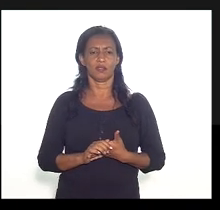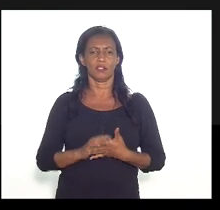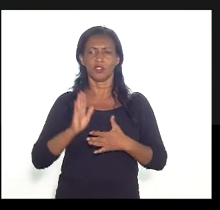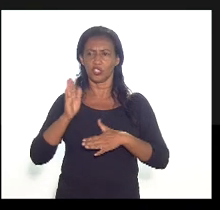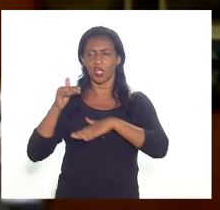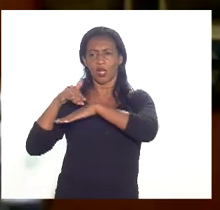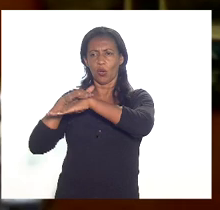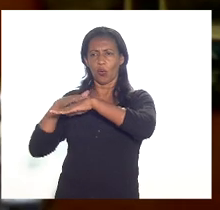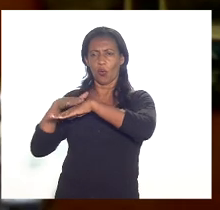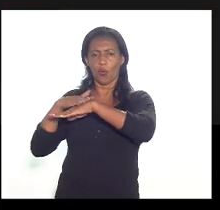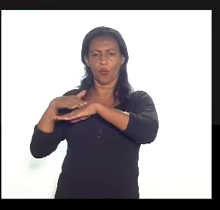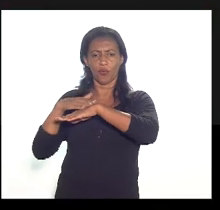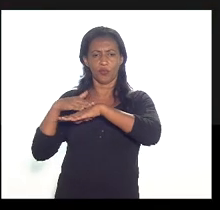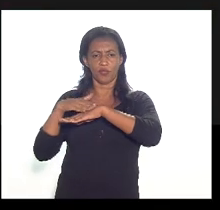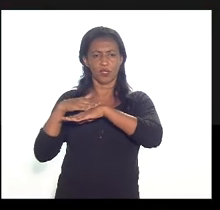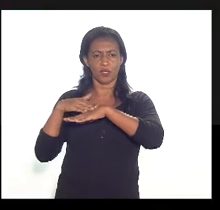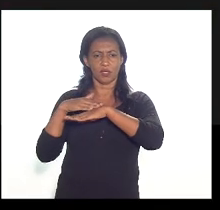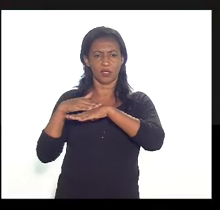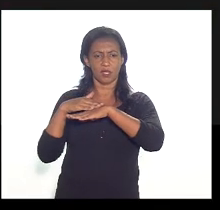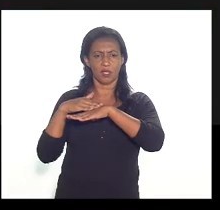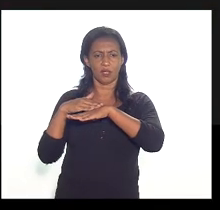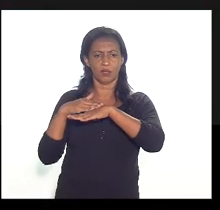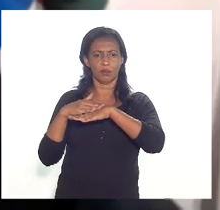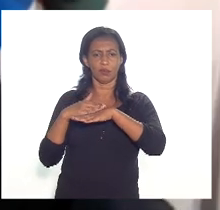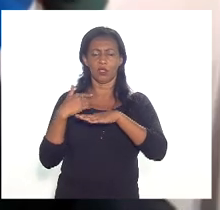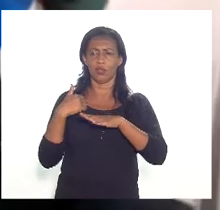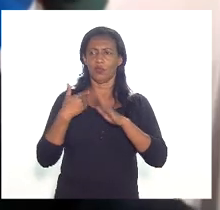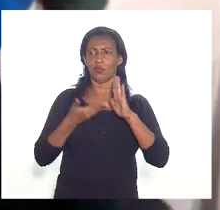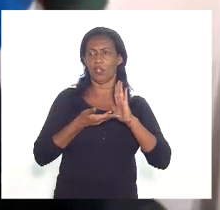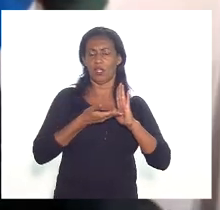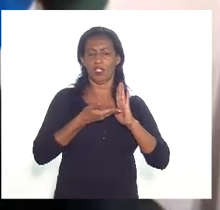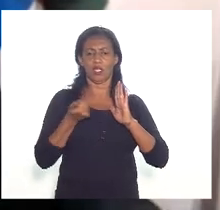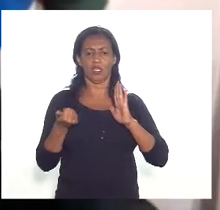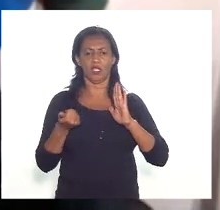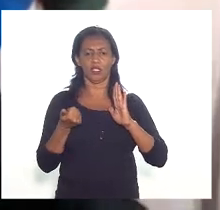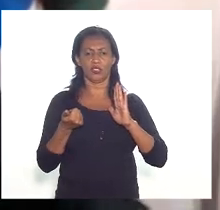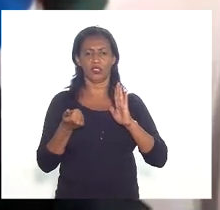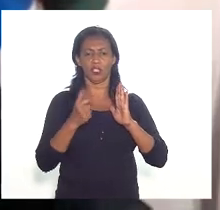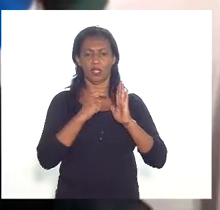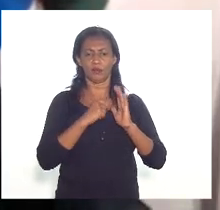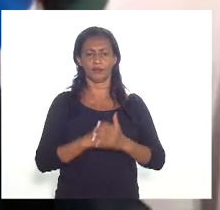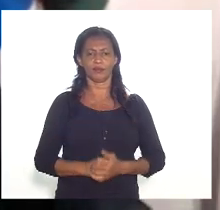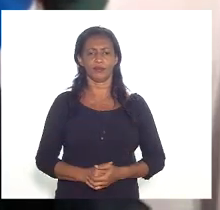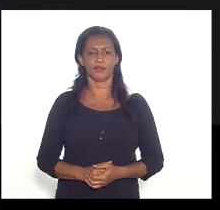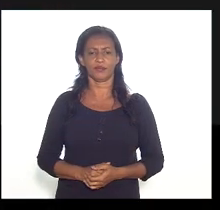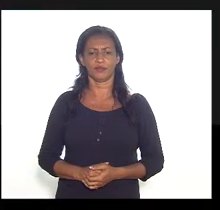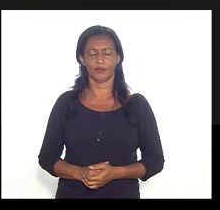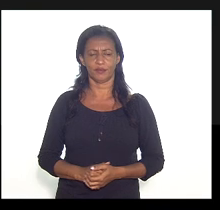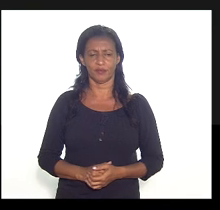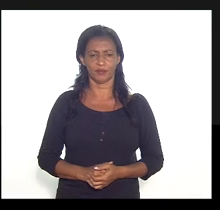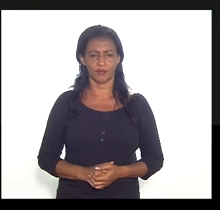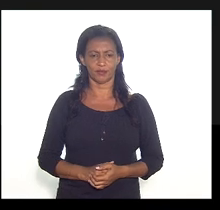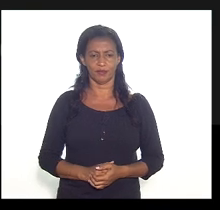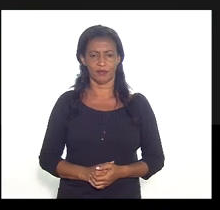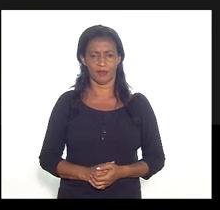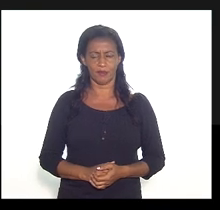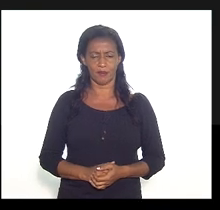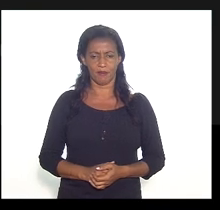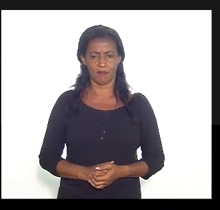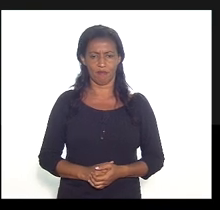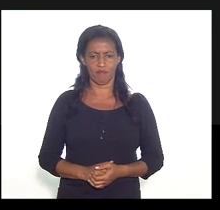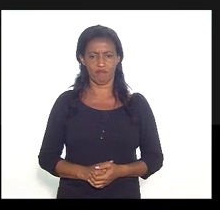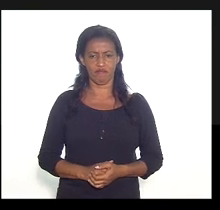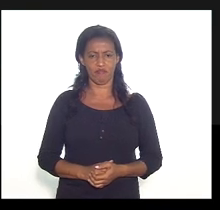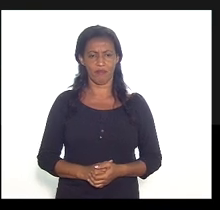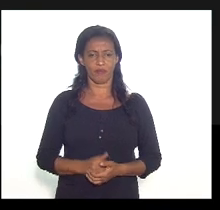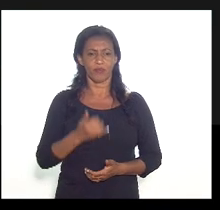o deputado Charles Batista aqui, ele autorizou a retirar os destaques. Então. É que eu estou na questão de ordem